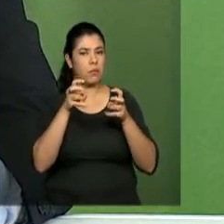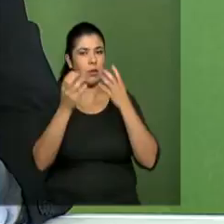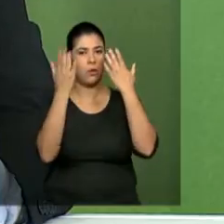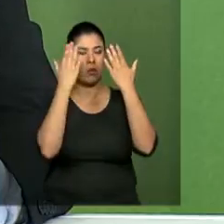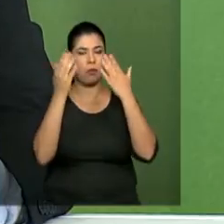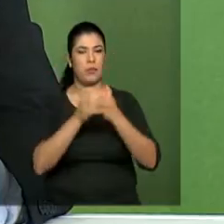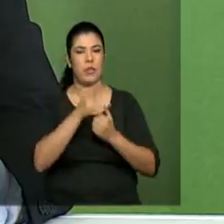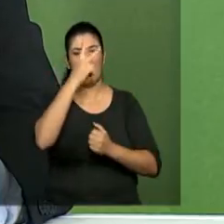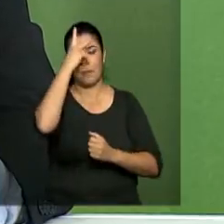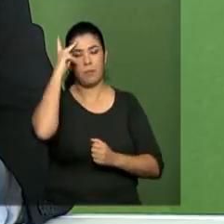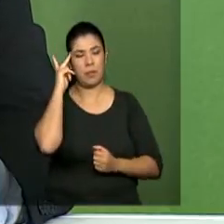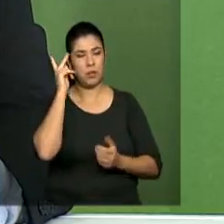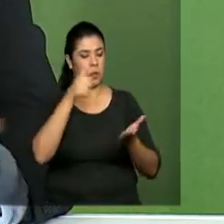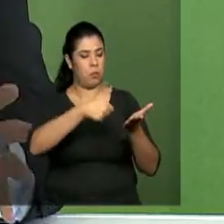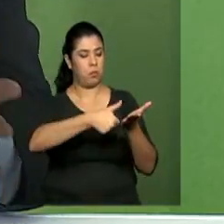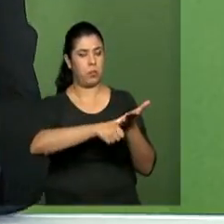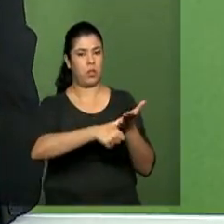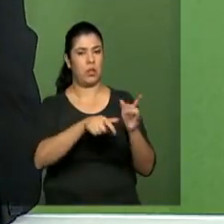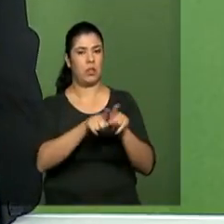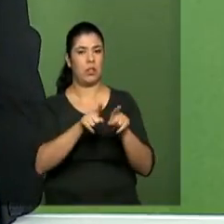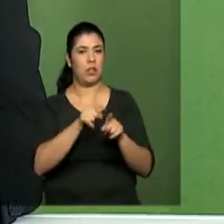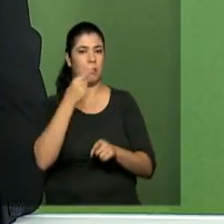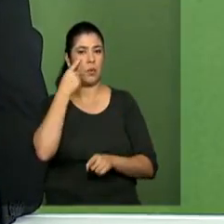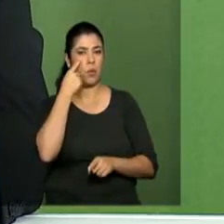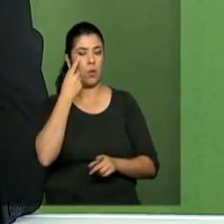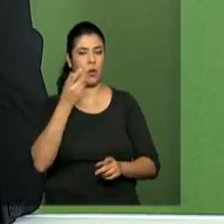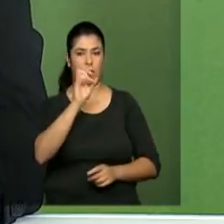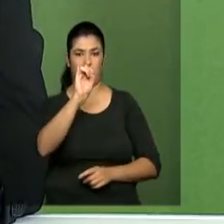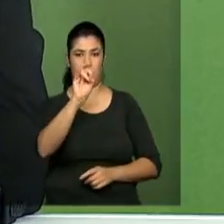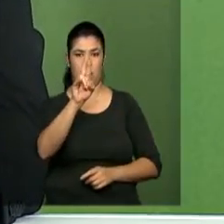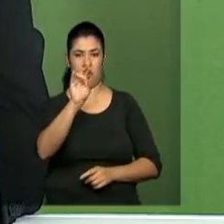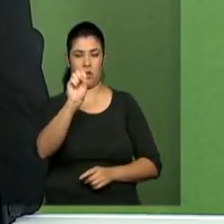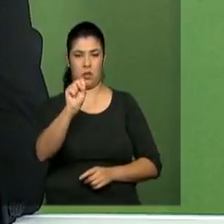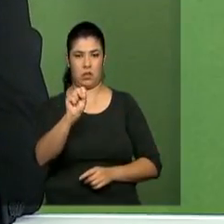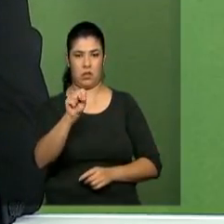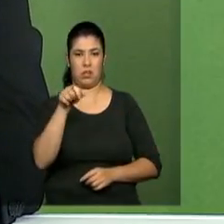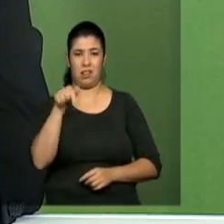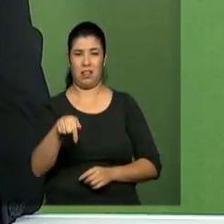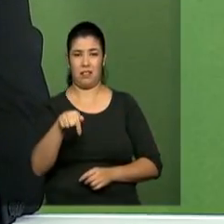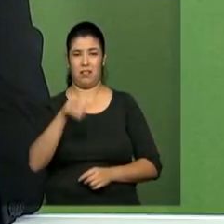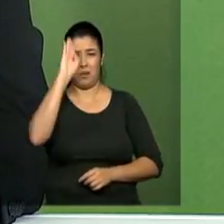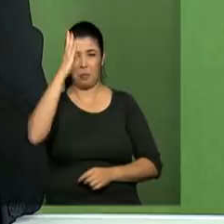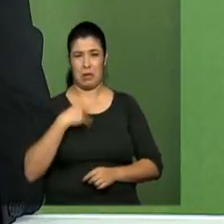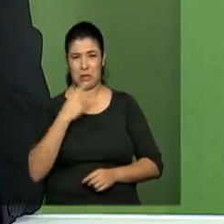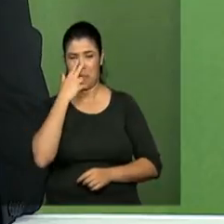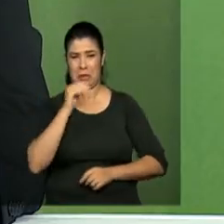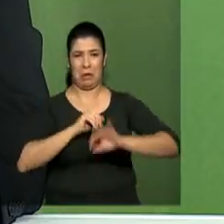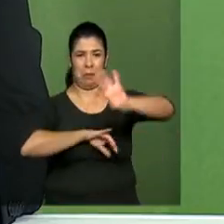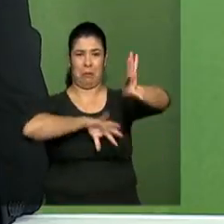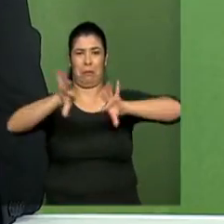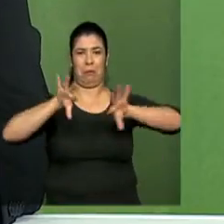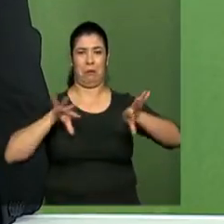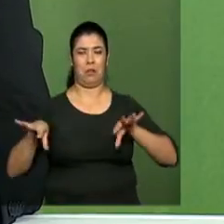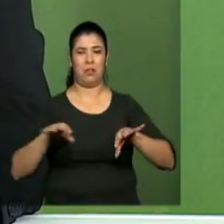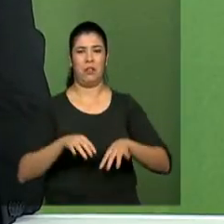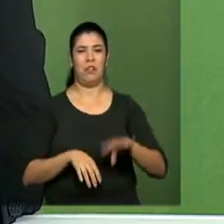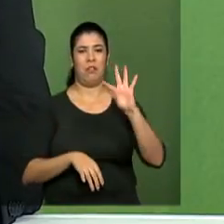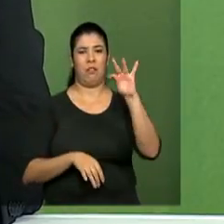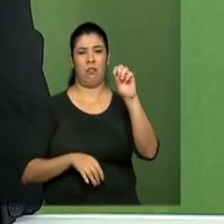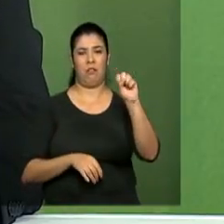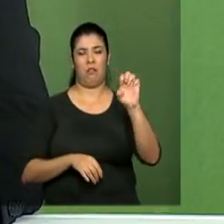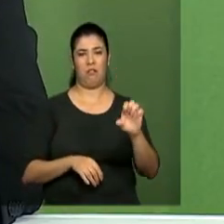do cidadão na hora aqui no brasil nós estamos fazendo um biometria dispersa então veja hoje o tse faz